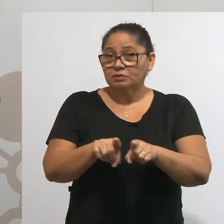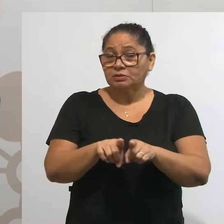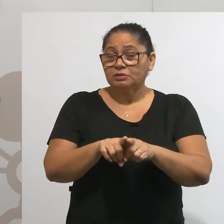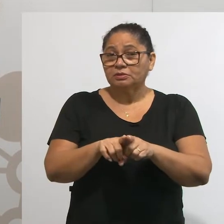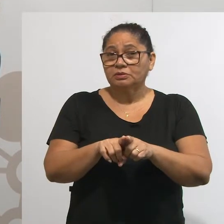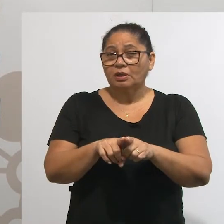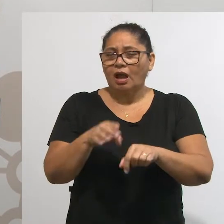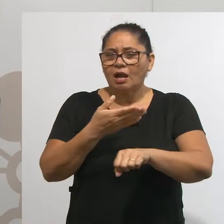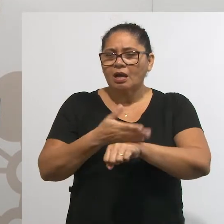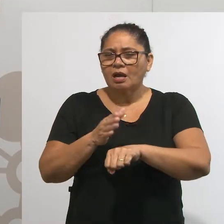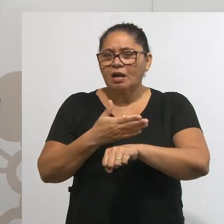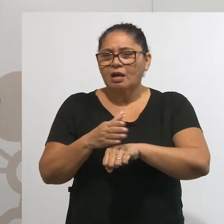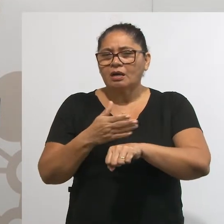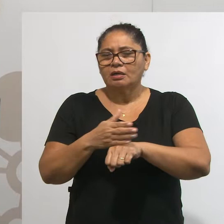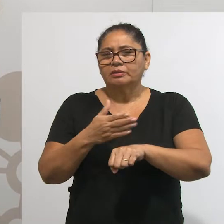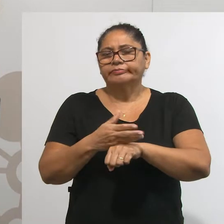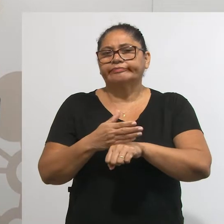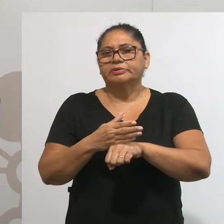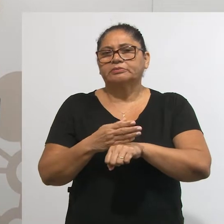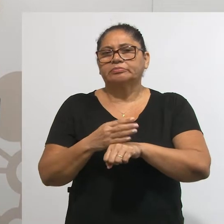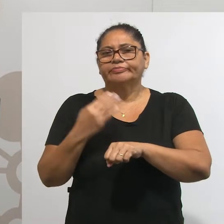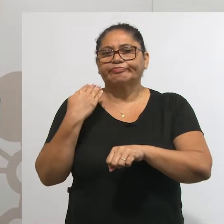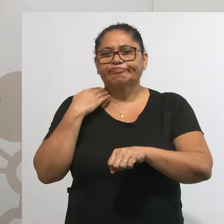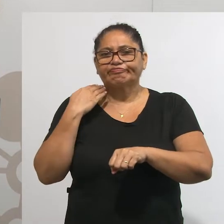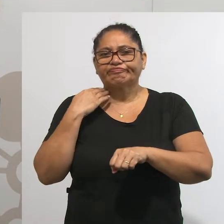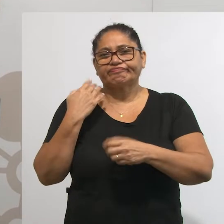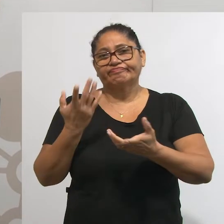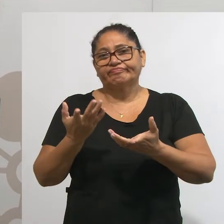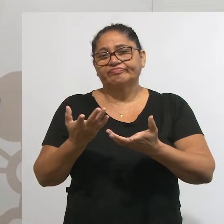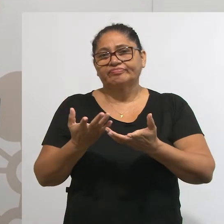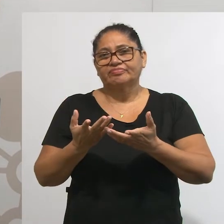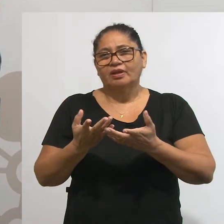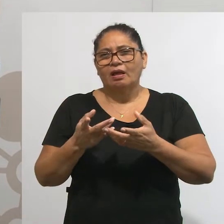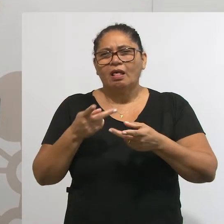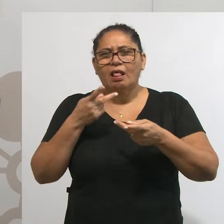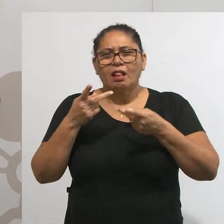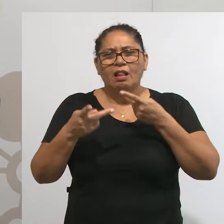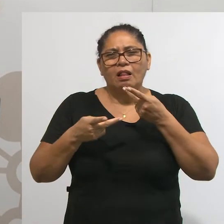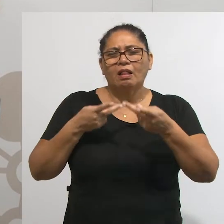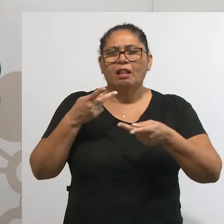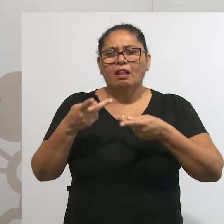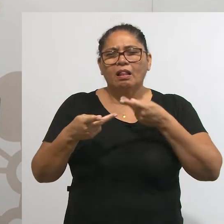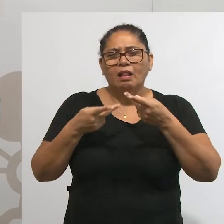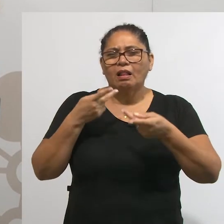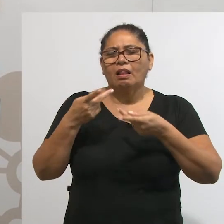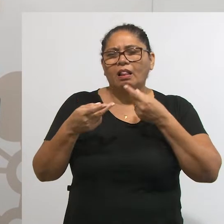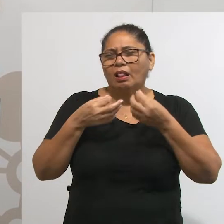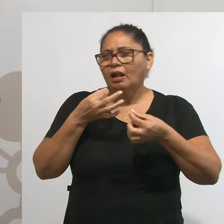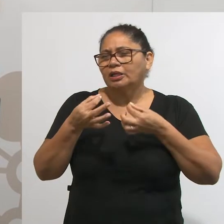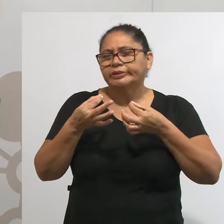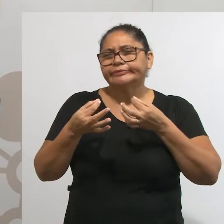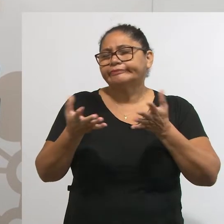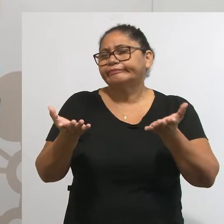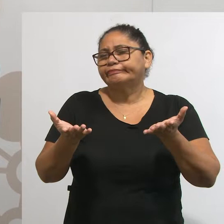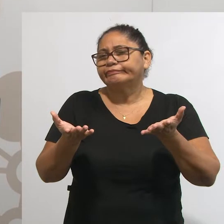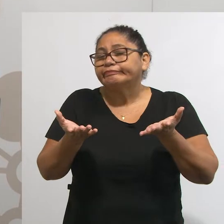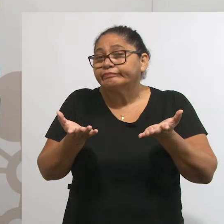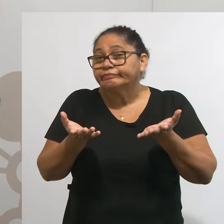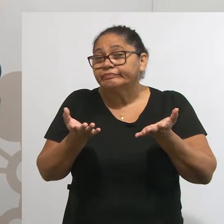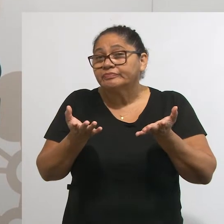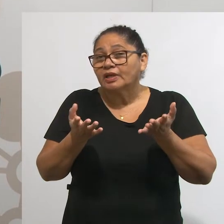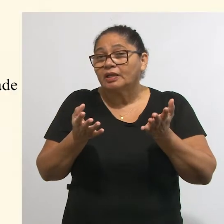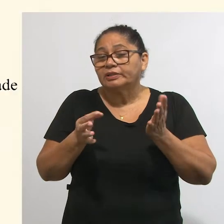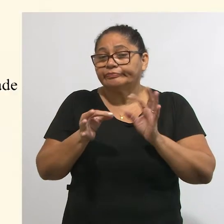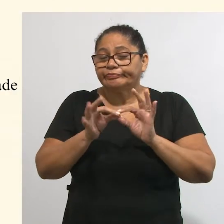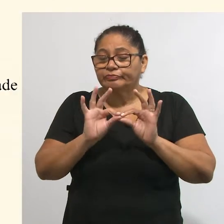que praticam essa educação bancária, na verdade, eles são narradores ou dissertadores. Trouxe aqui até